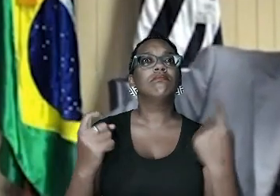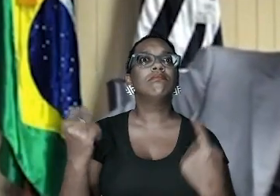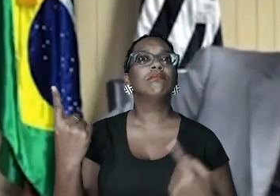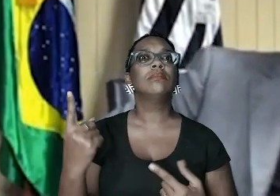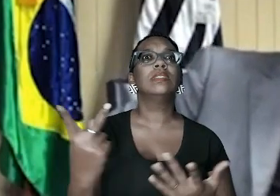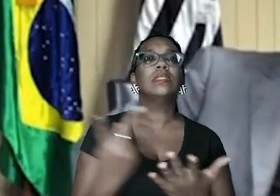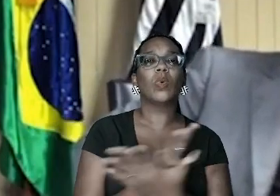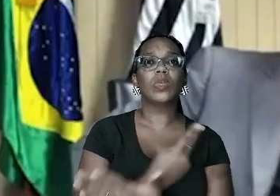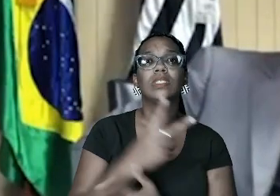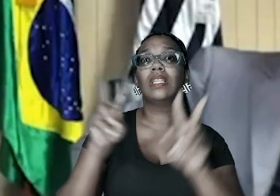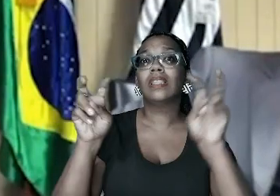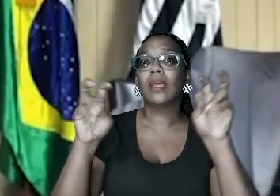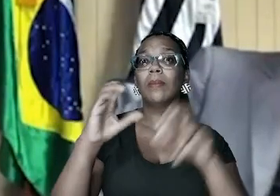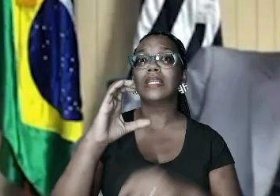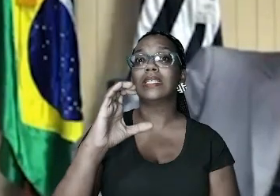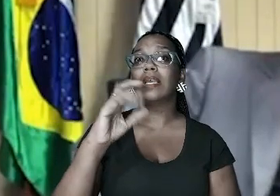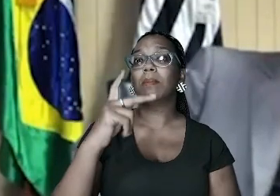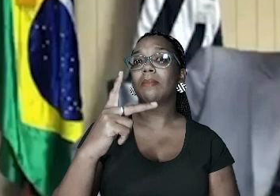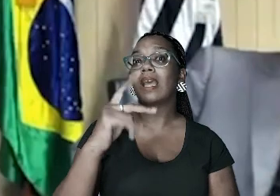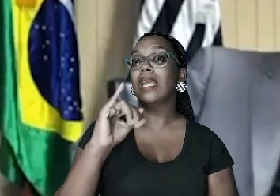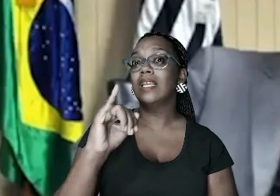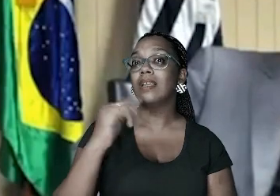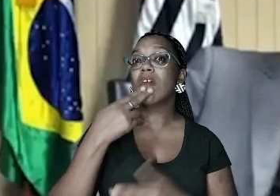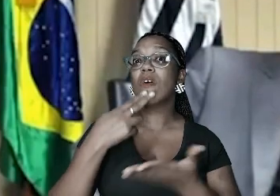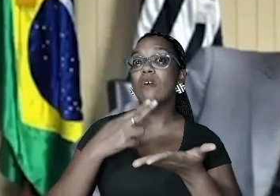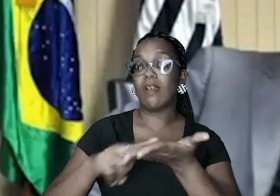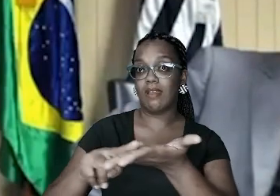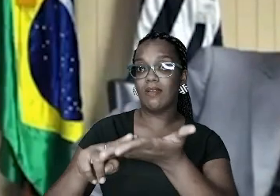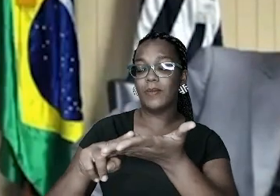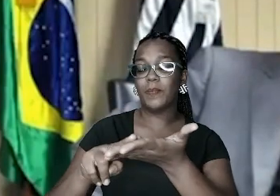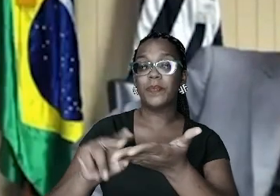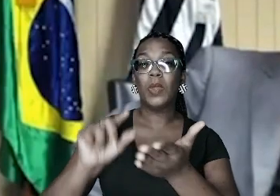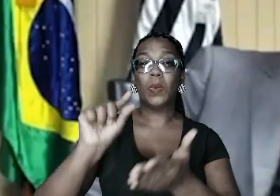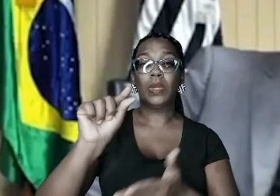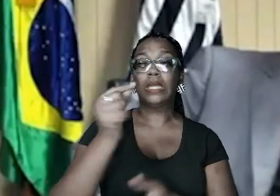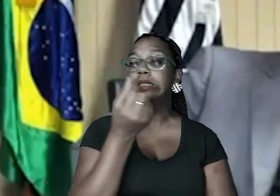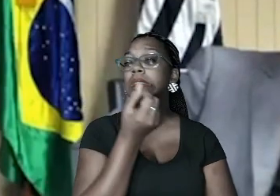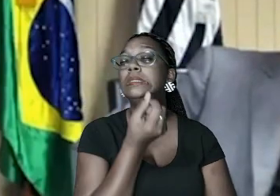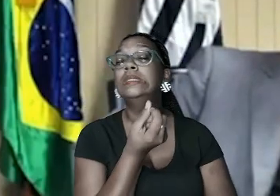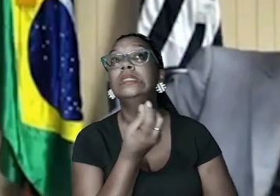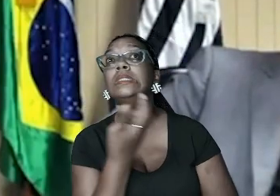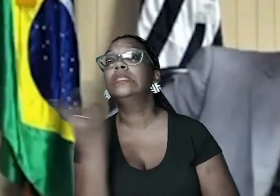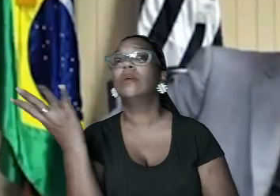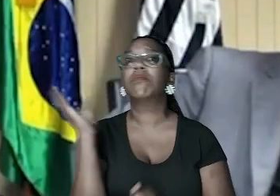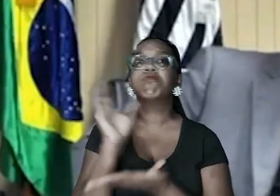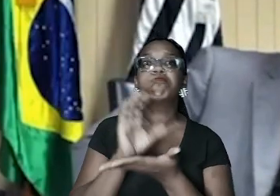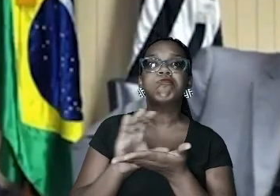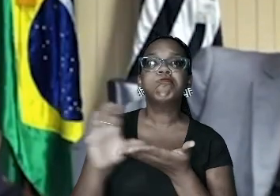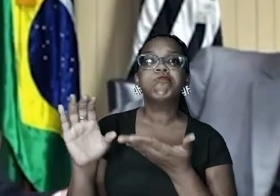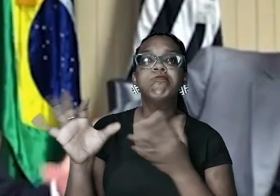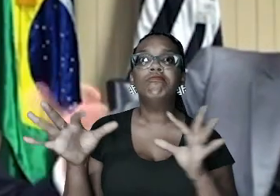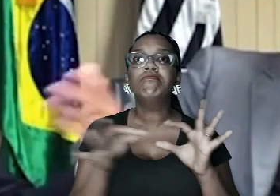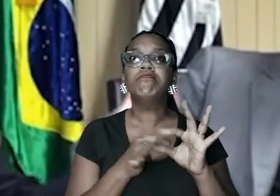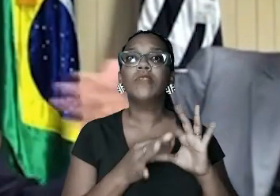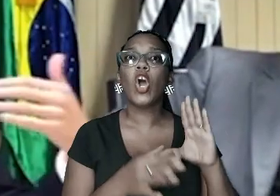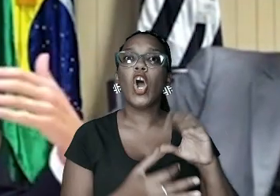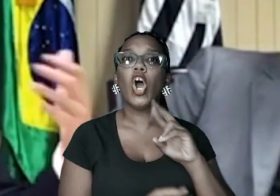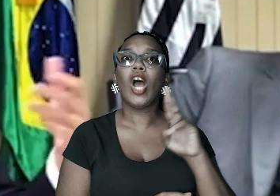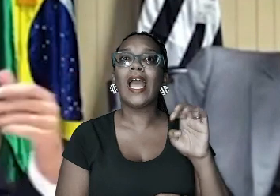enfrentar casos decorrentes da CPI dos Correios em que